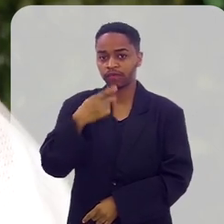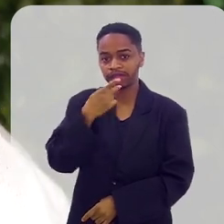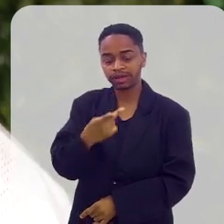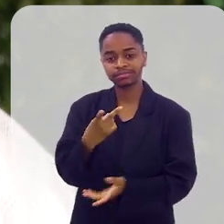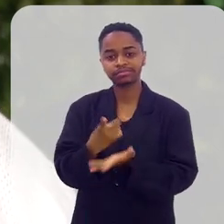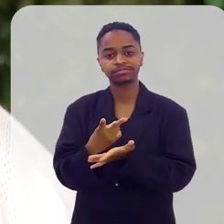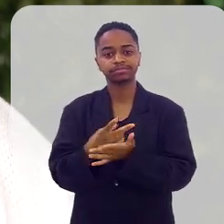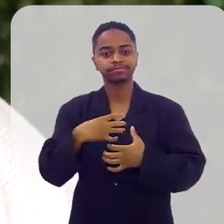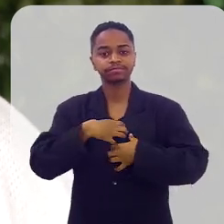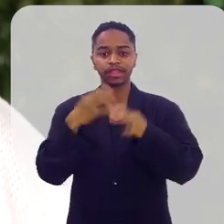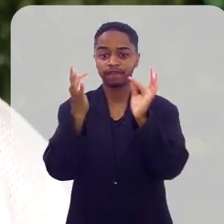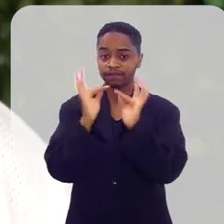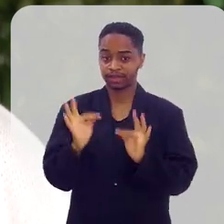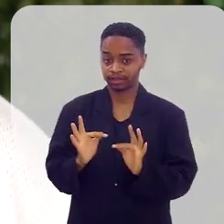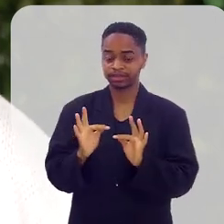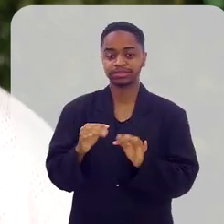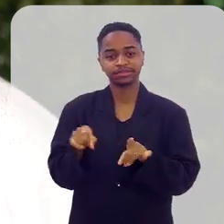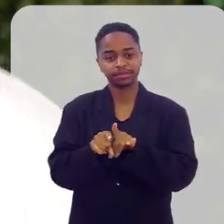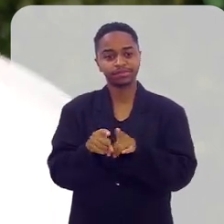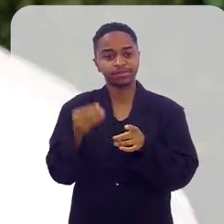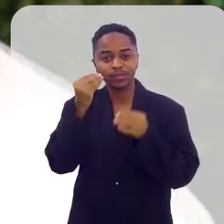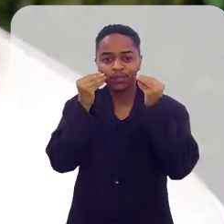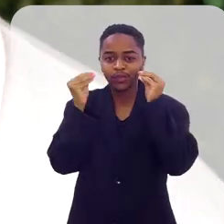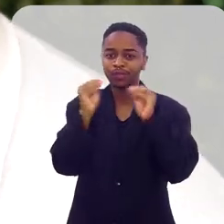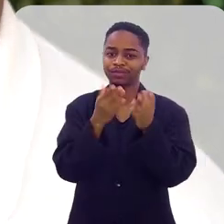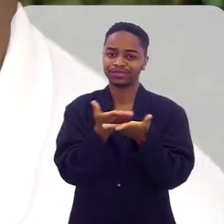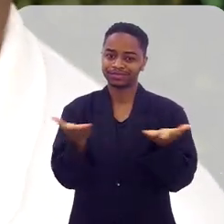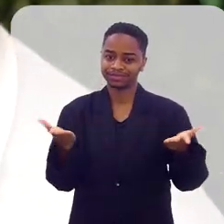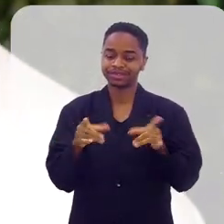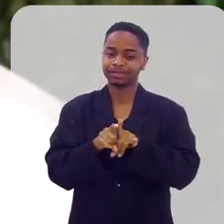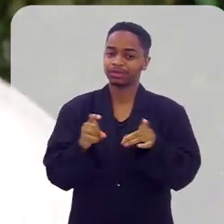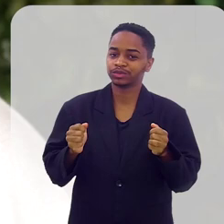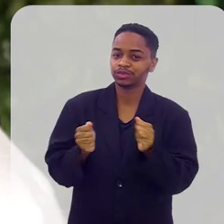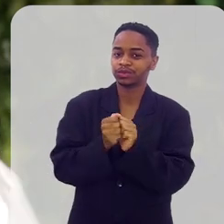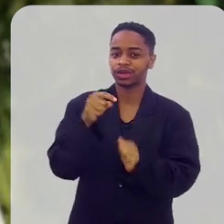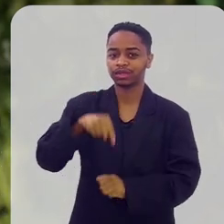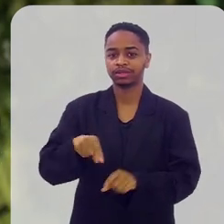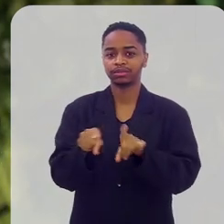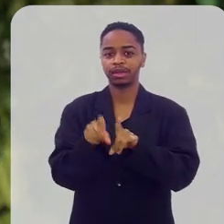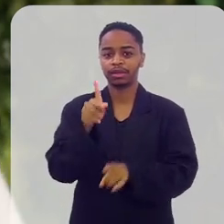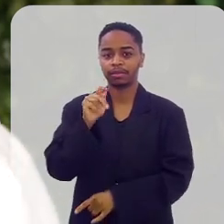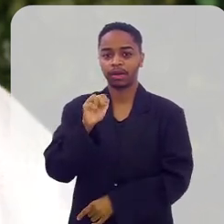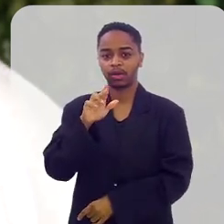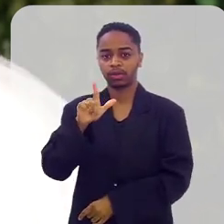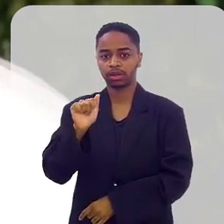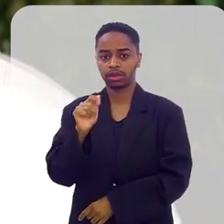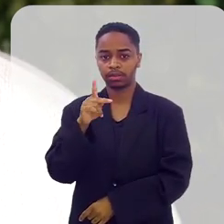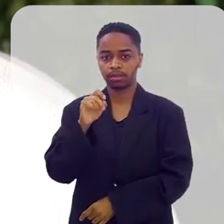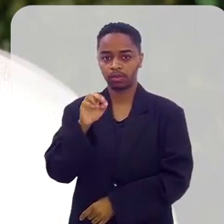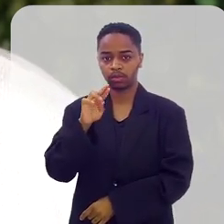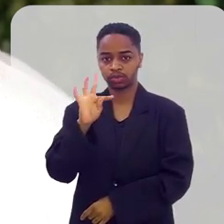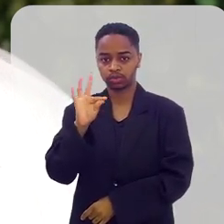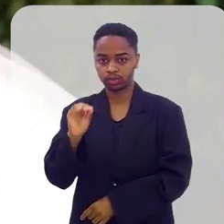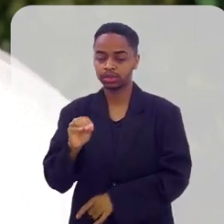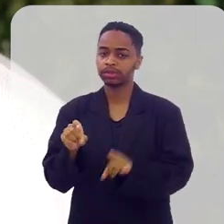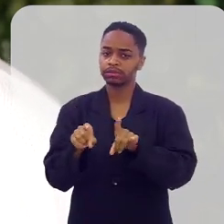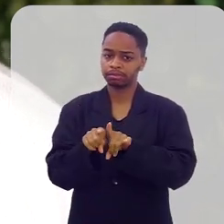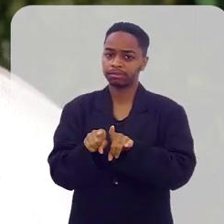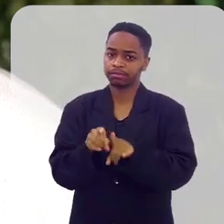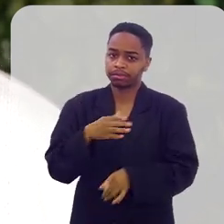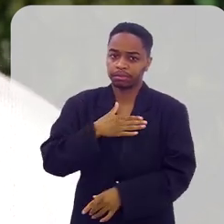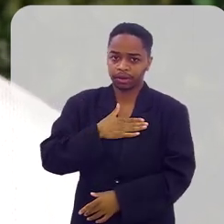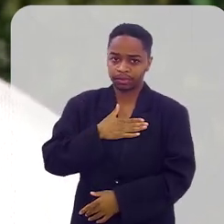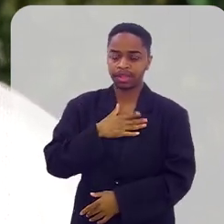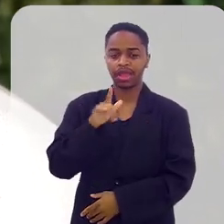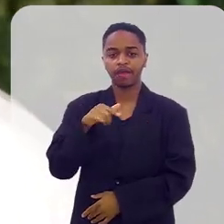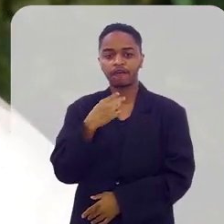fico feliz. Iago, um beijo no seu coração. Está aqui conosco. Paula Porto, para mim, uma das vozes também